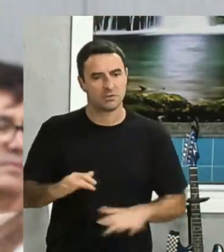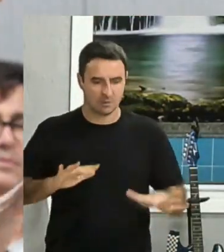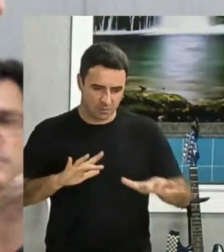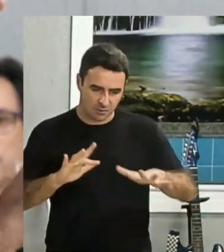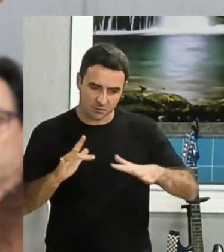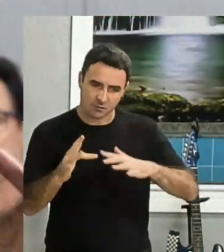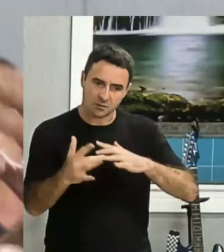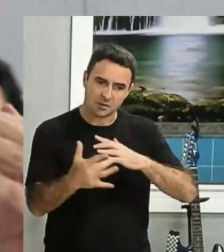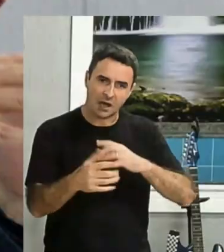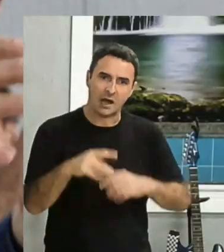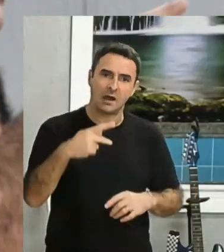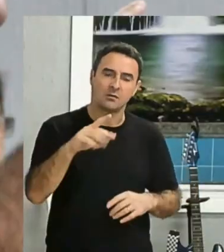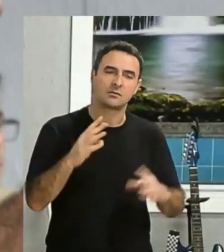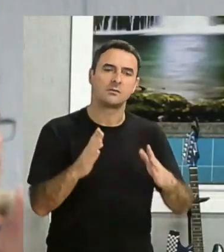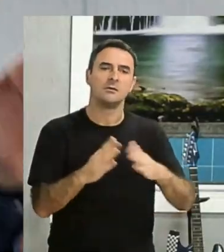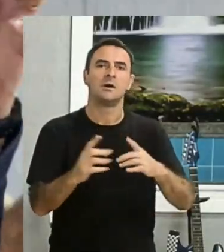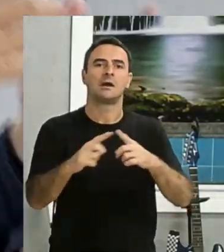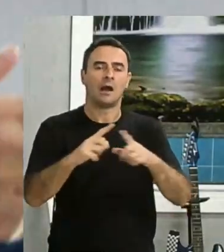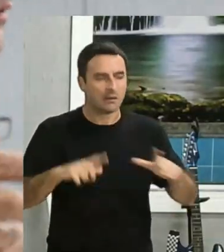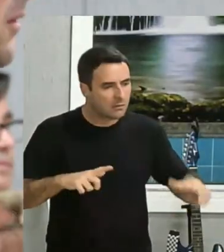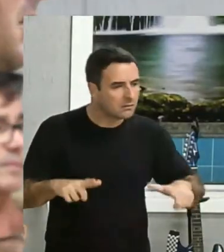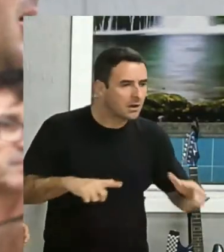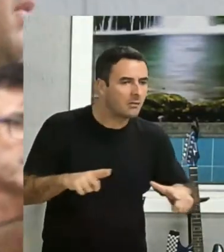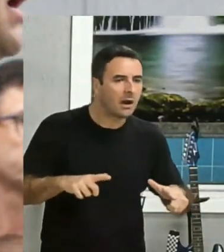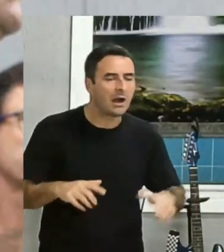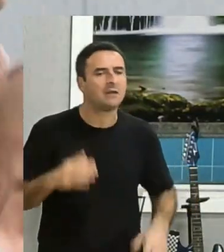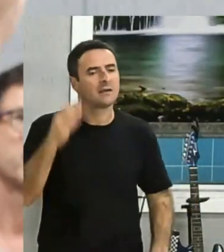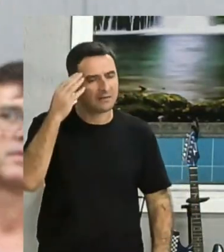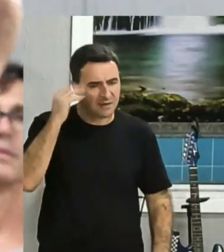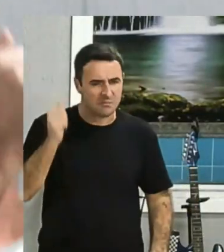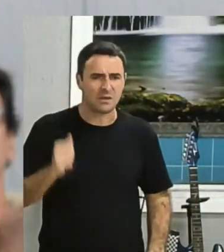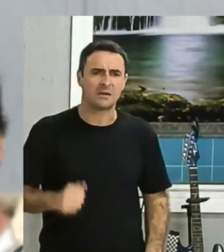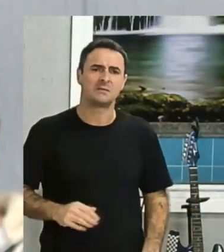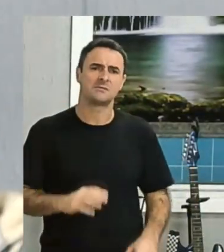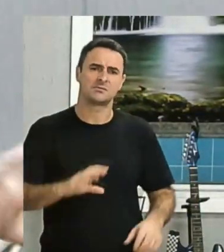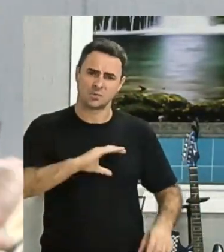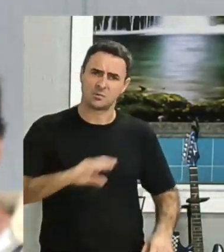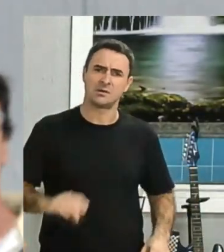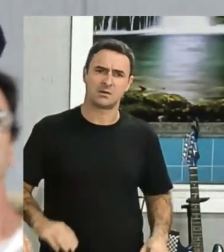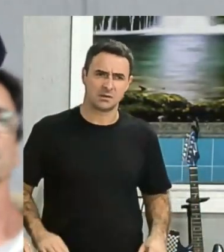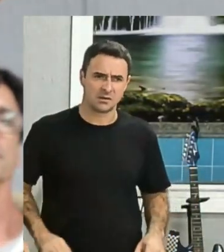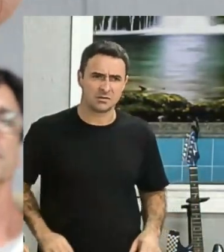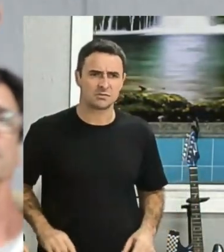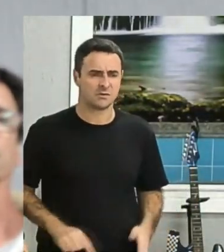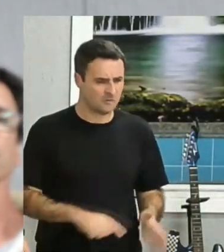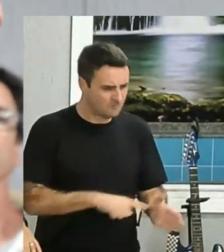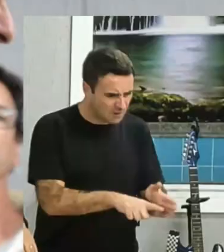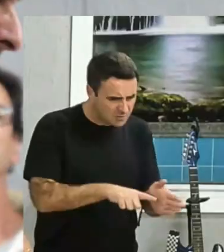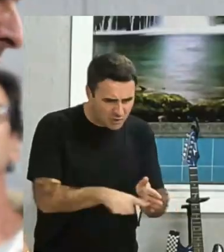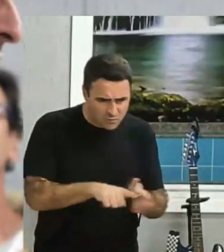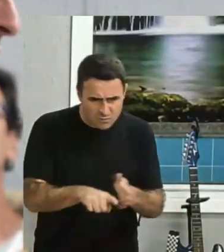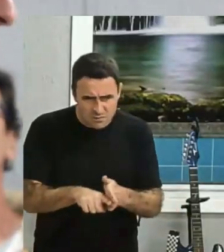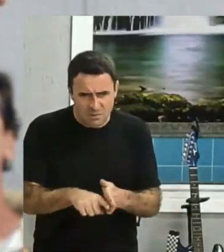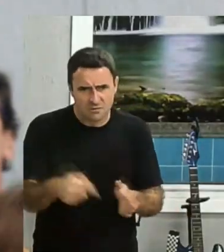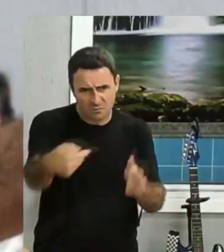sua casa, no seu trabalho, em qualquer lugar, e quer saber mais sobre Cristo, faça lá no